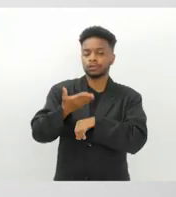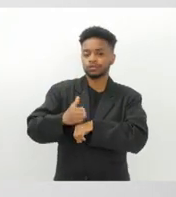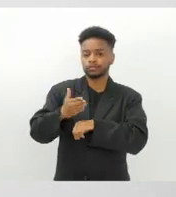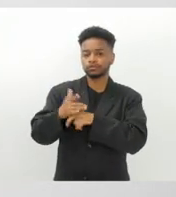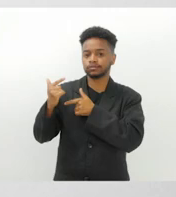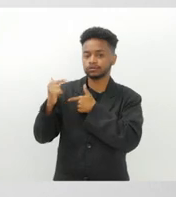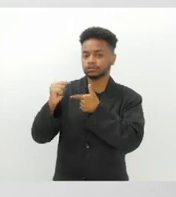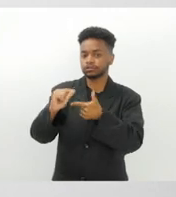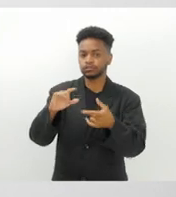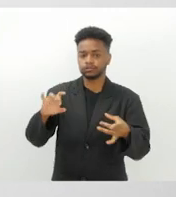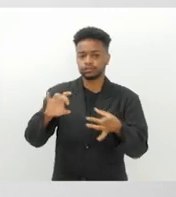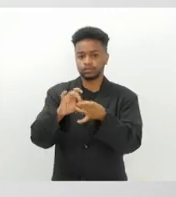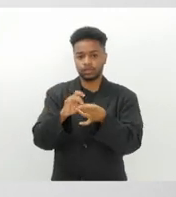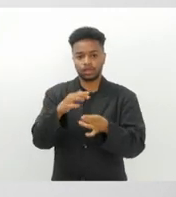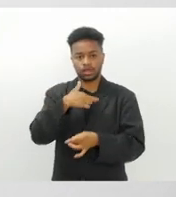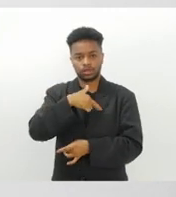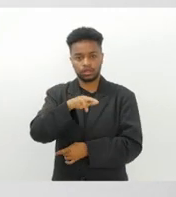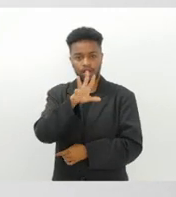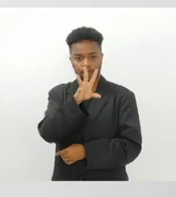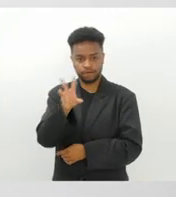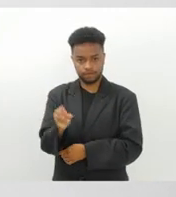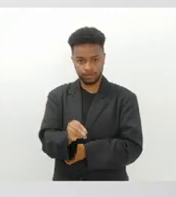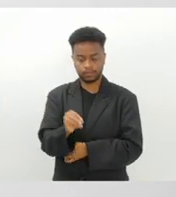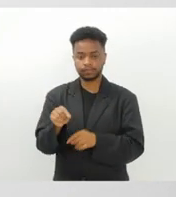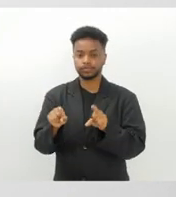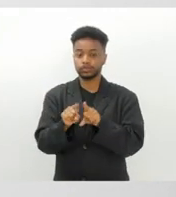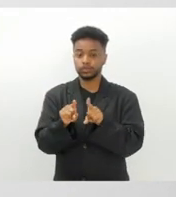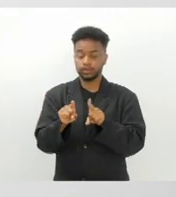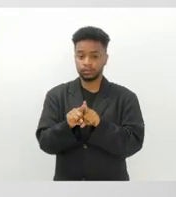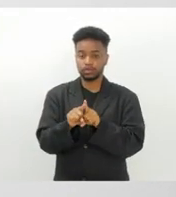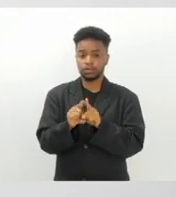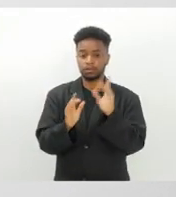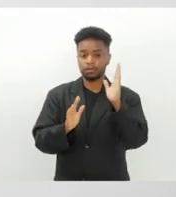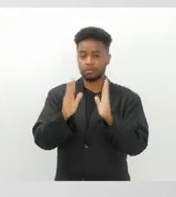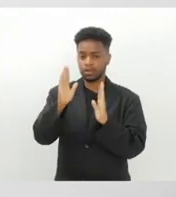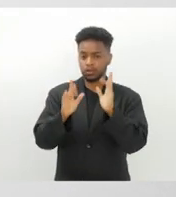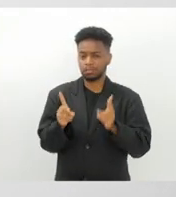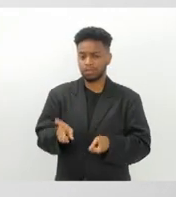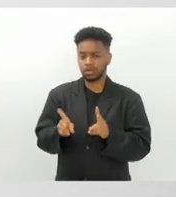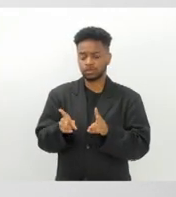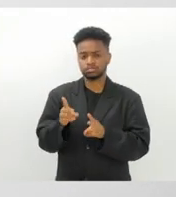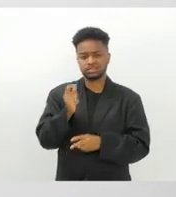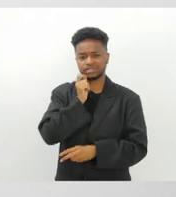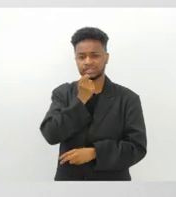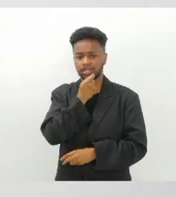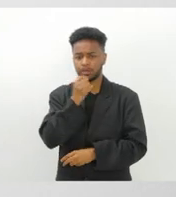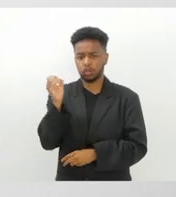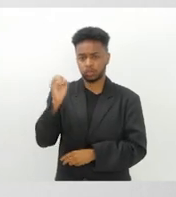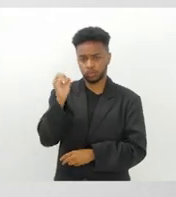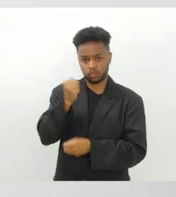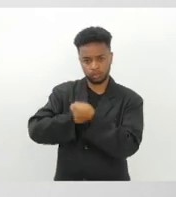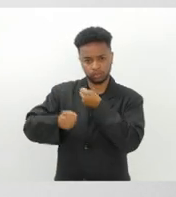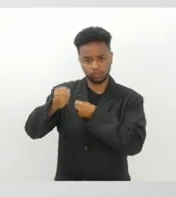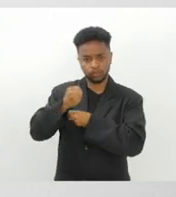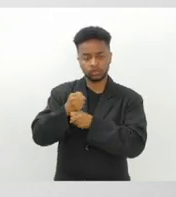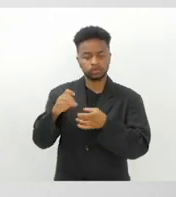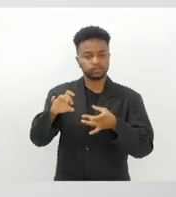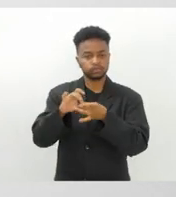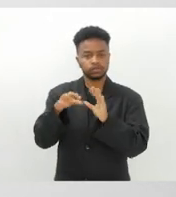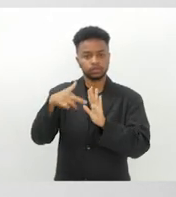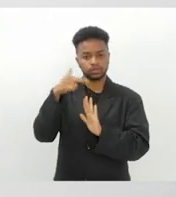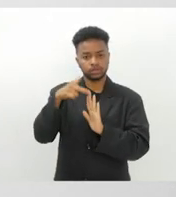matriz africana. Nós também, nessa mesma época, setembro, outubro do ano passado, por meio da